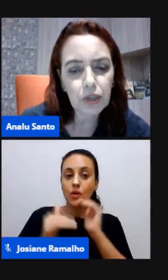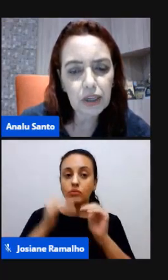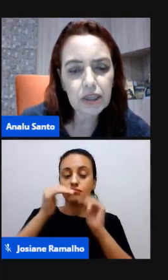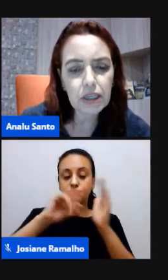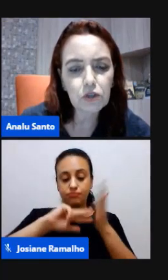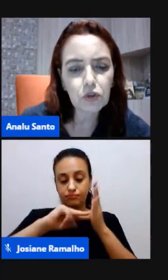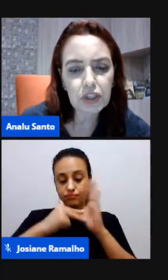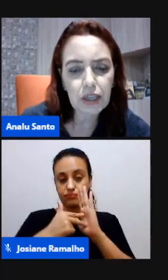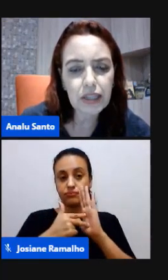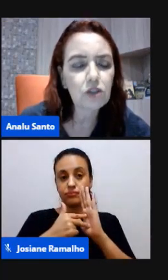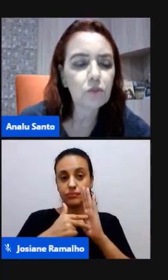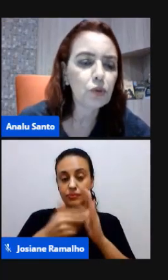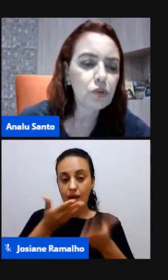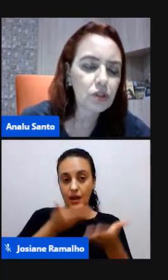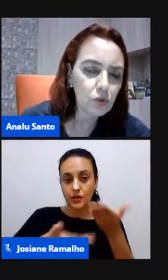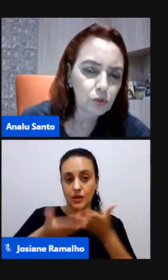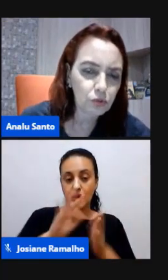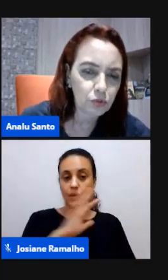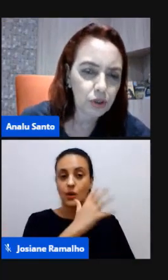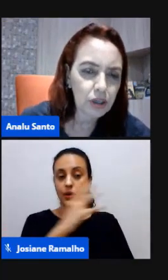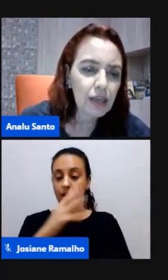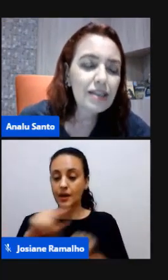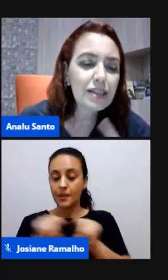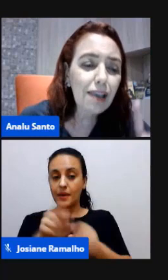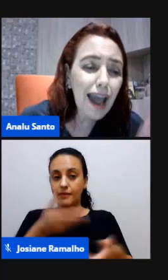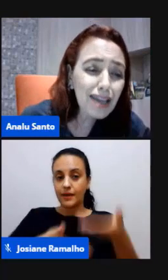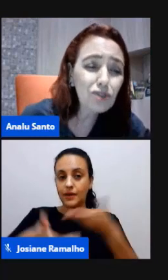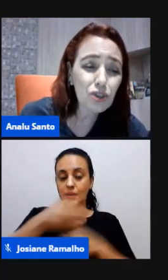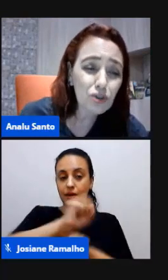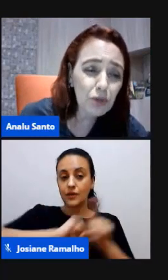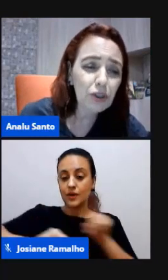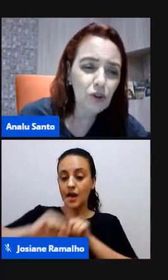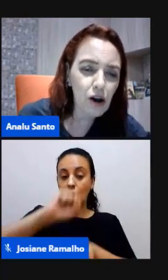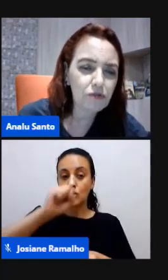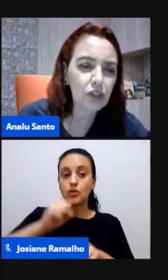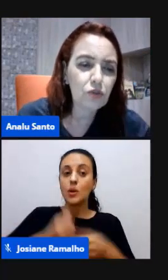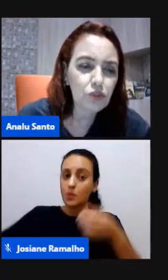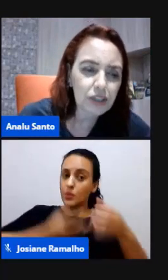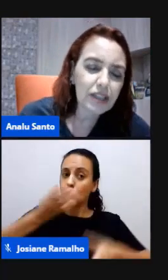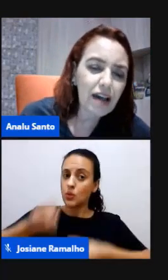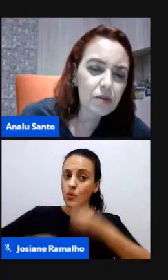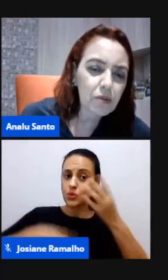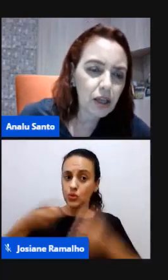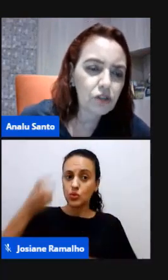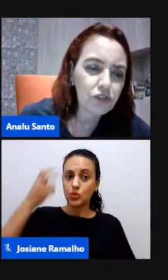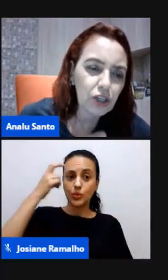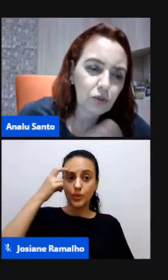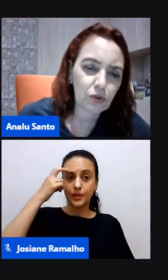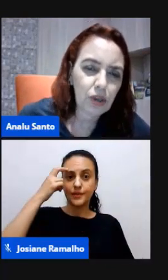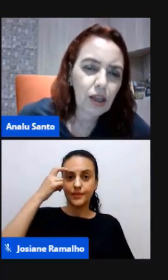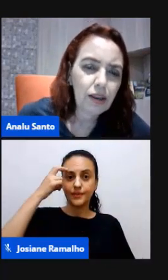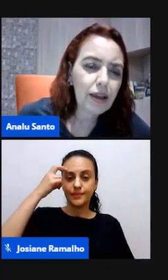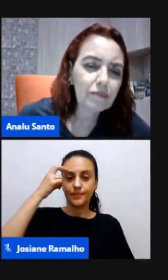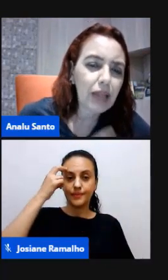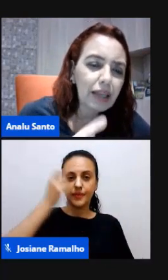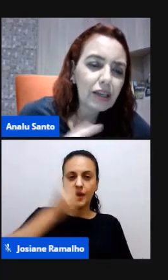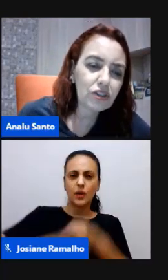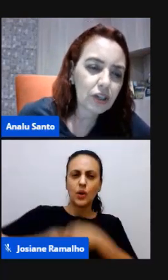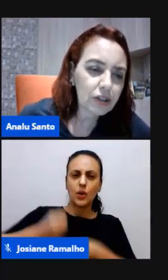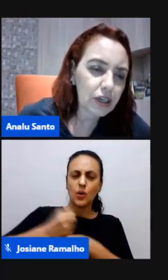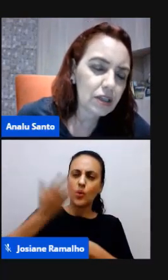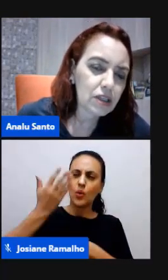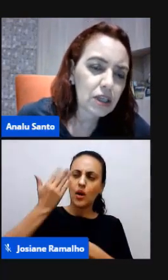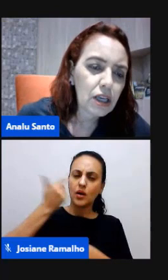a natureza e a sociedade produzindo cultura. Se lá em 2009 isso já estava dito, né, lá